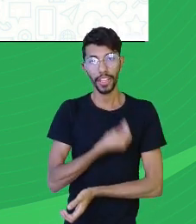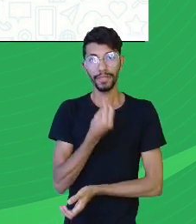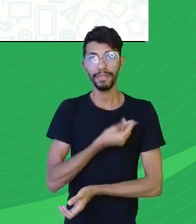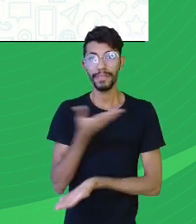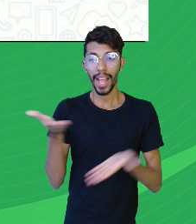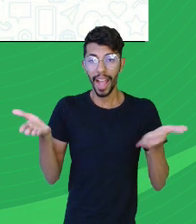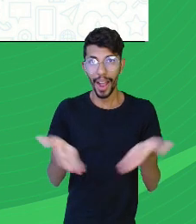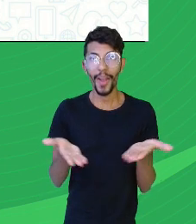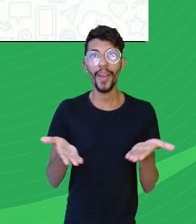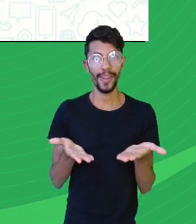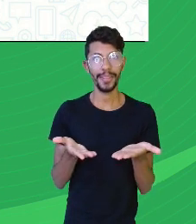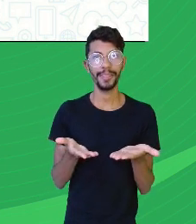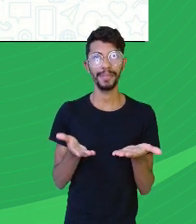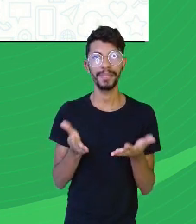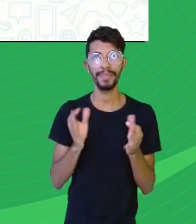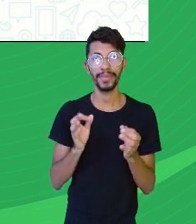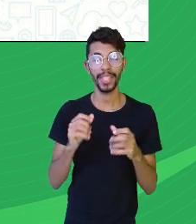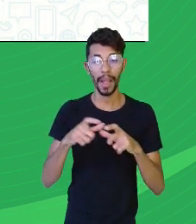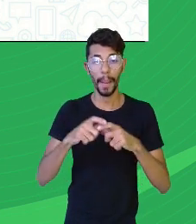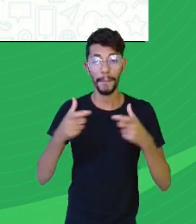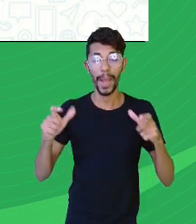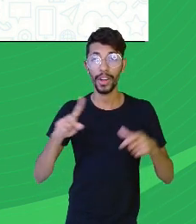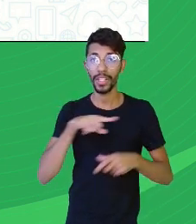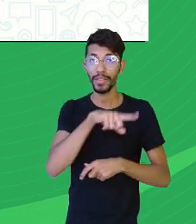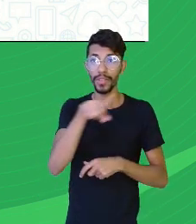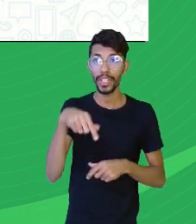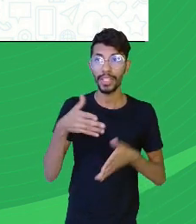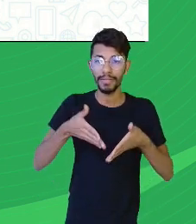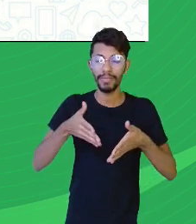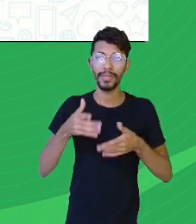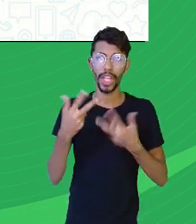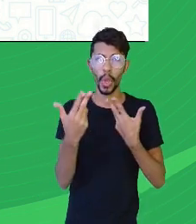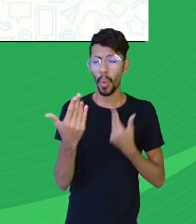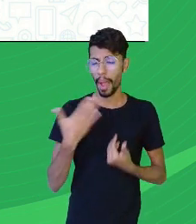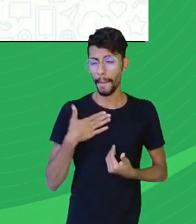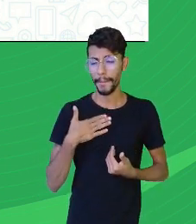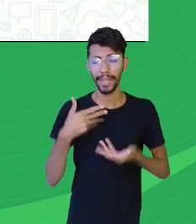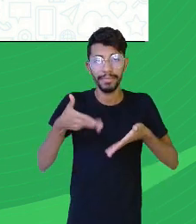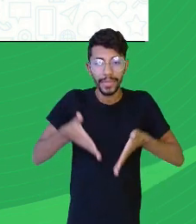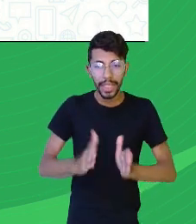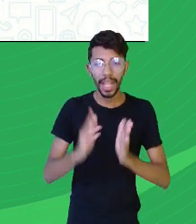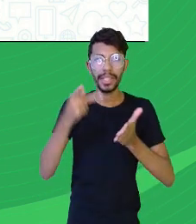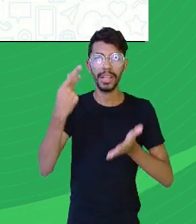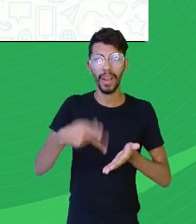agora. Provavelmente a maioria de vocês, como eu, nascemos nesse estado, e